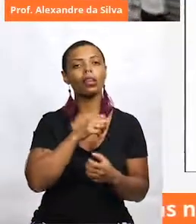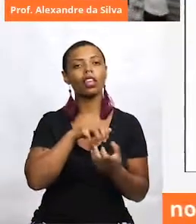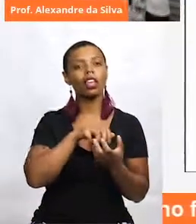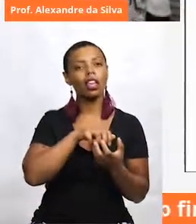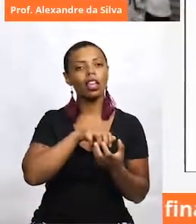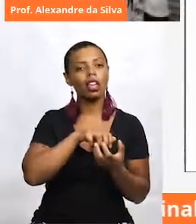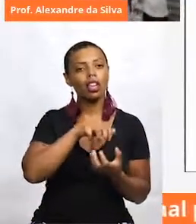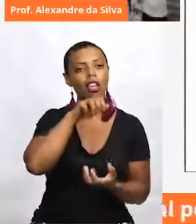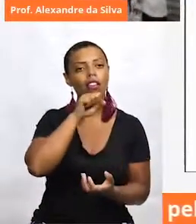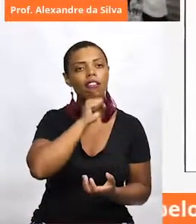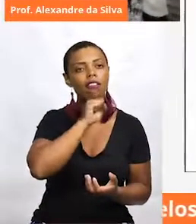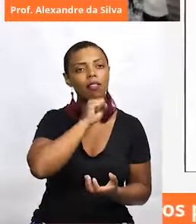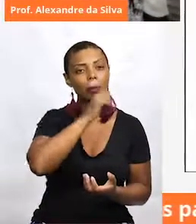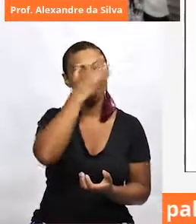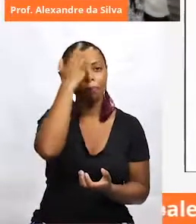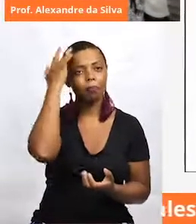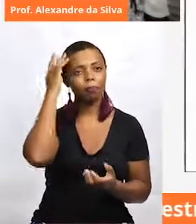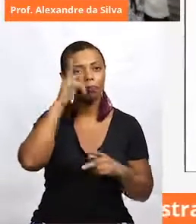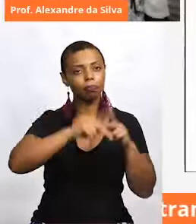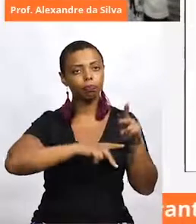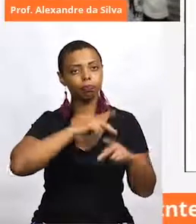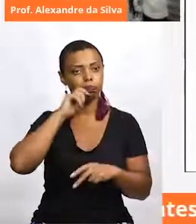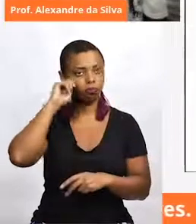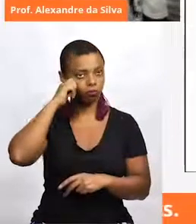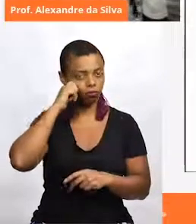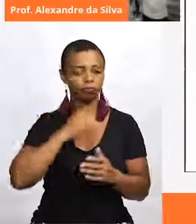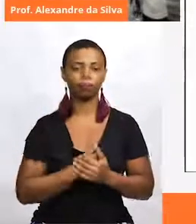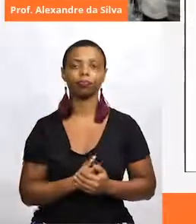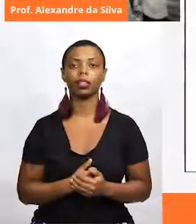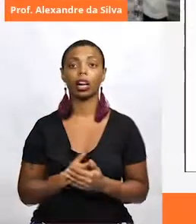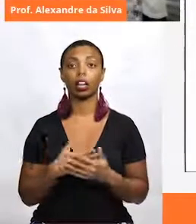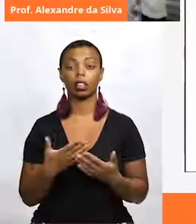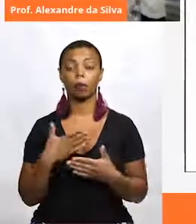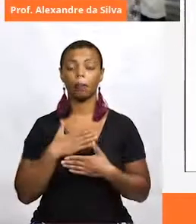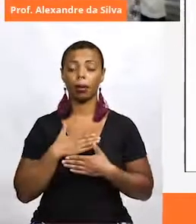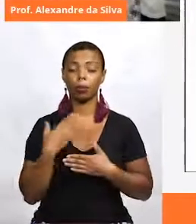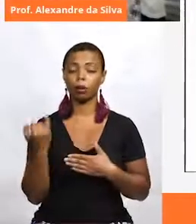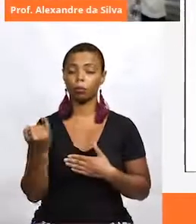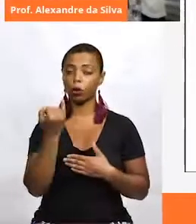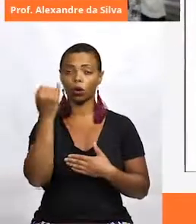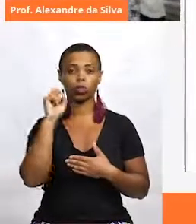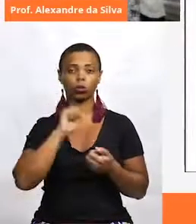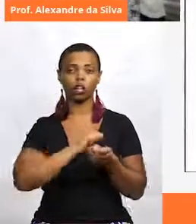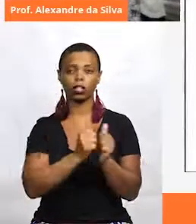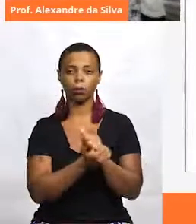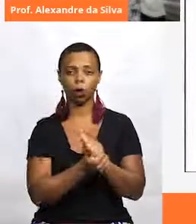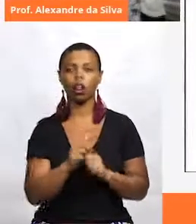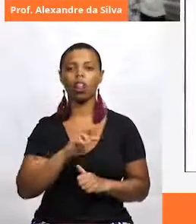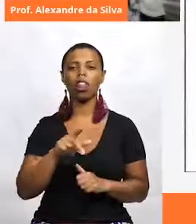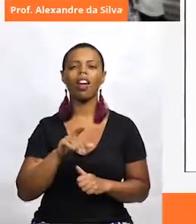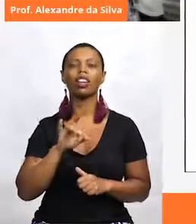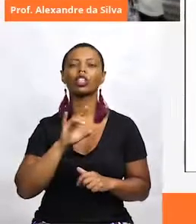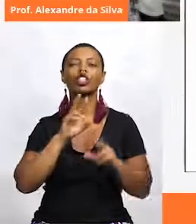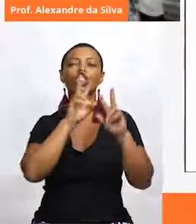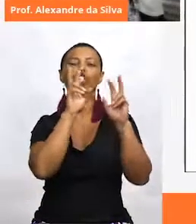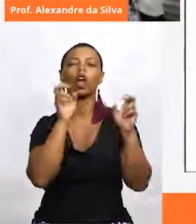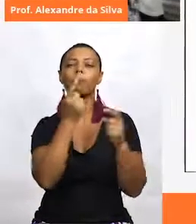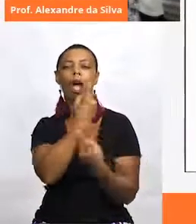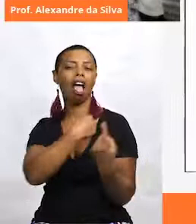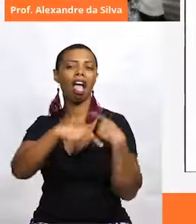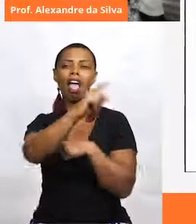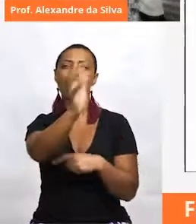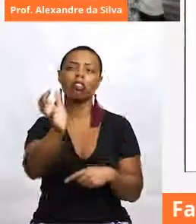Então, para mim, é muito importante o esporte. Né? O esporte não nesse lugar de ascensão social, muito